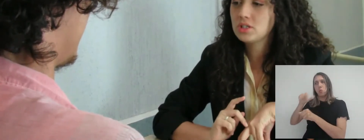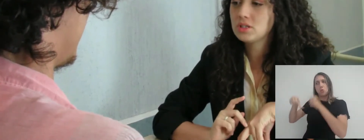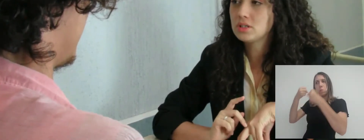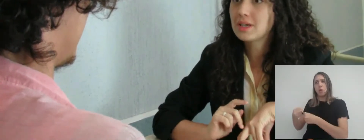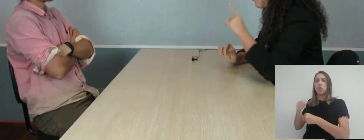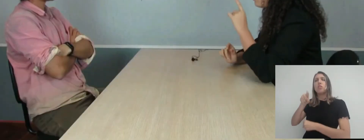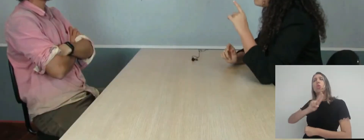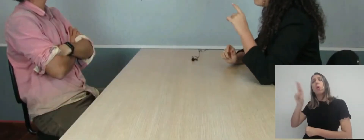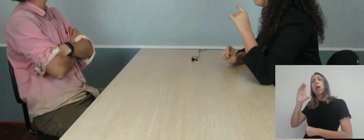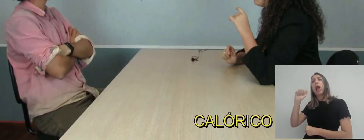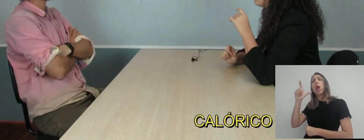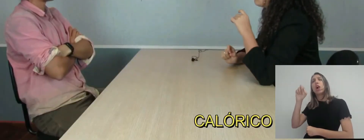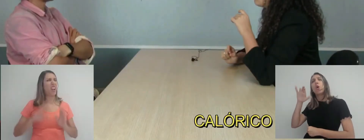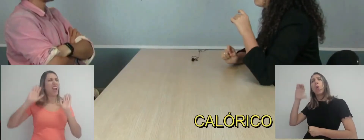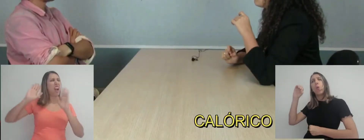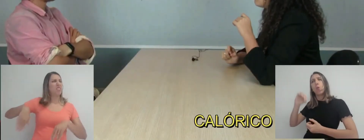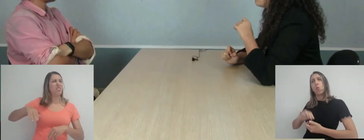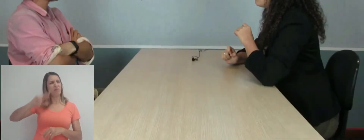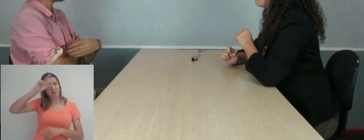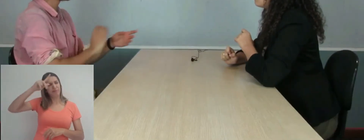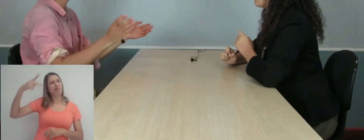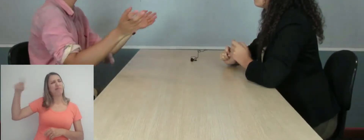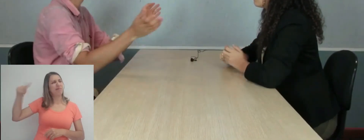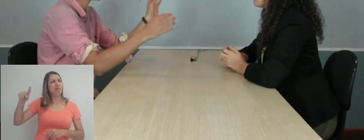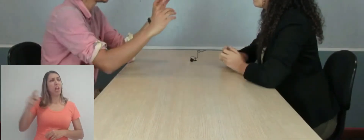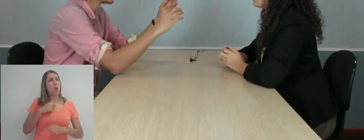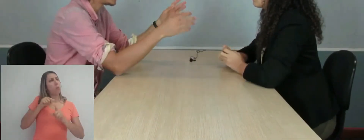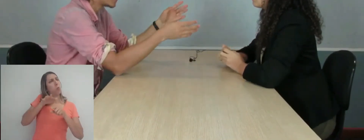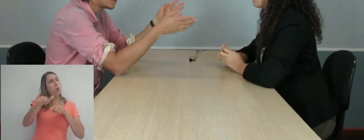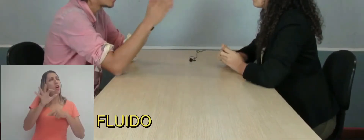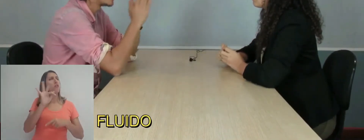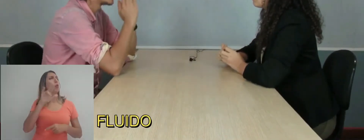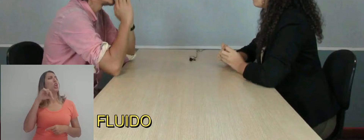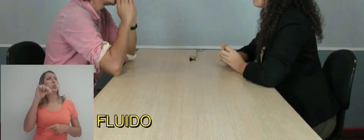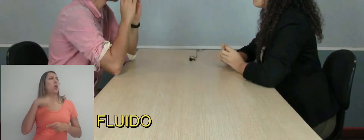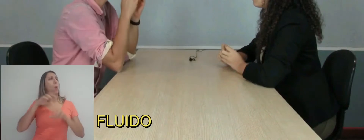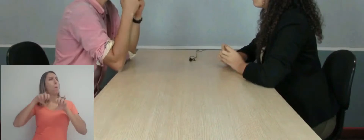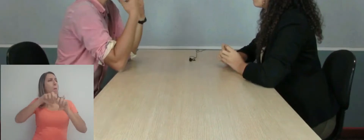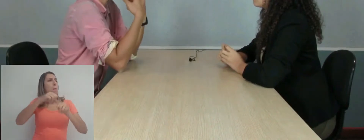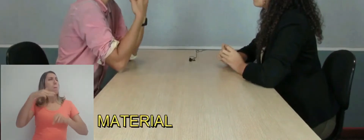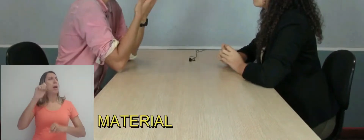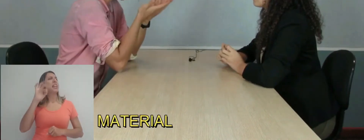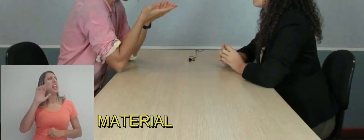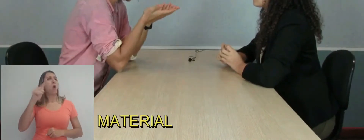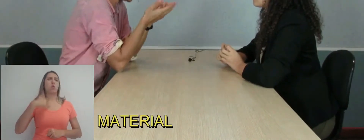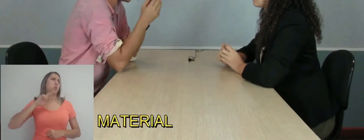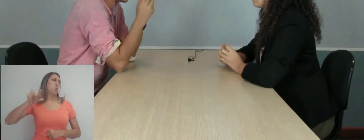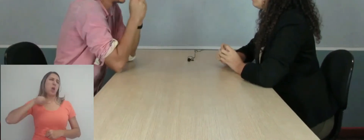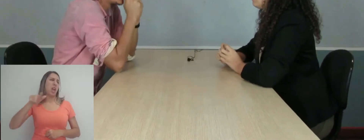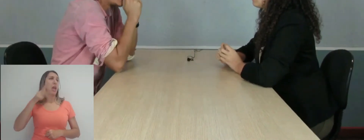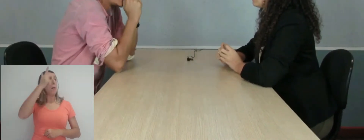chamado de calórico. Não, tudo engano. Eu não sou fluido nem coisa nenhuma de material. É que as pessoas são